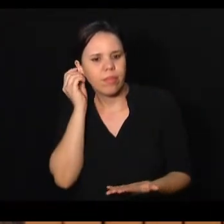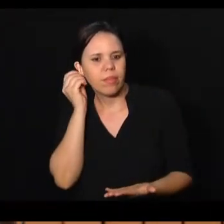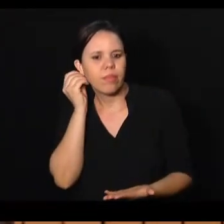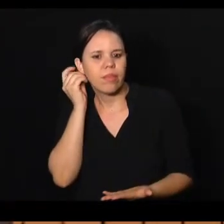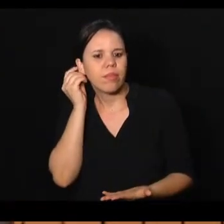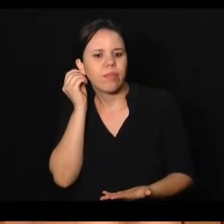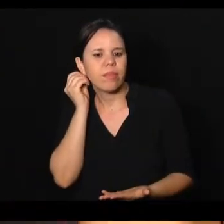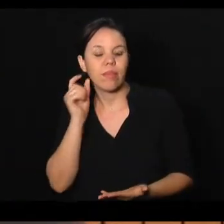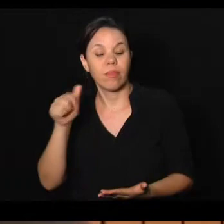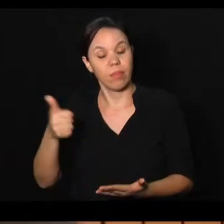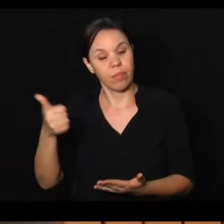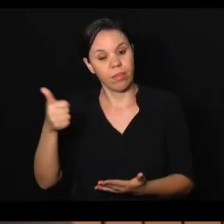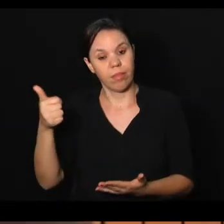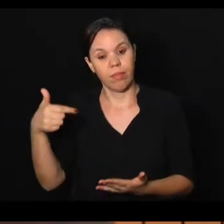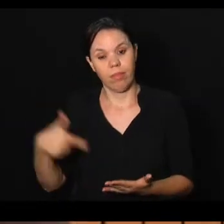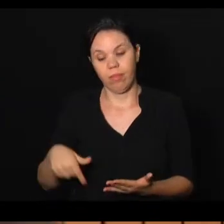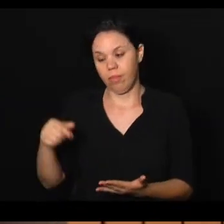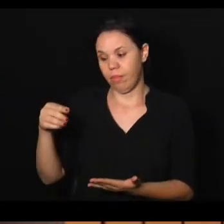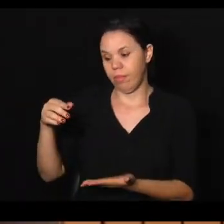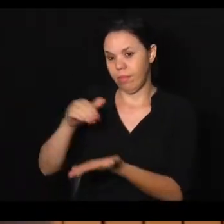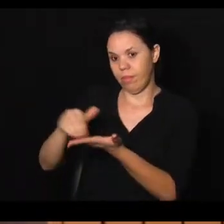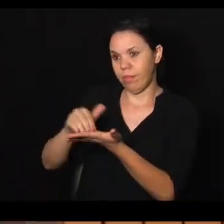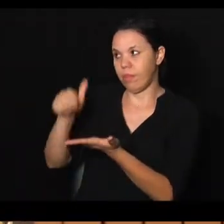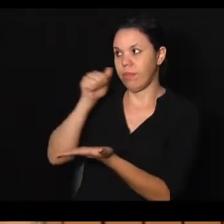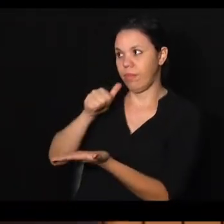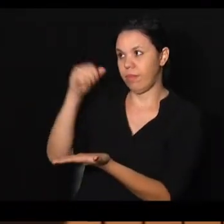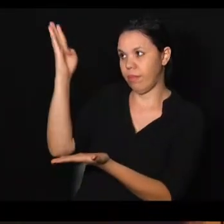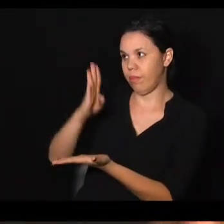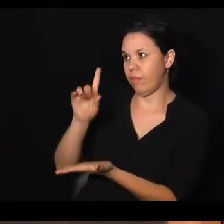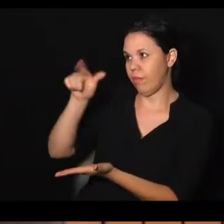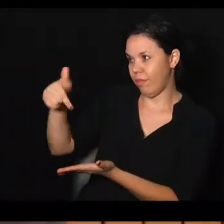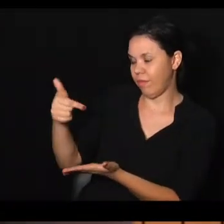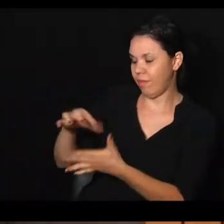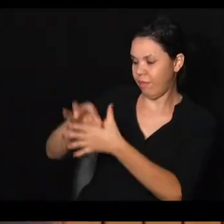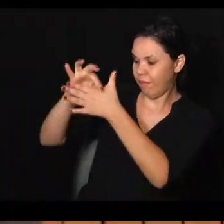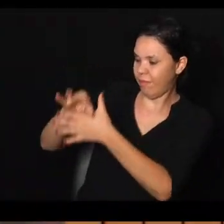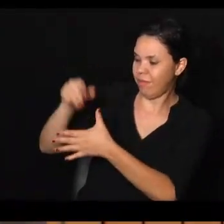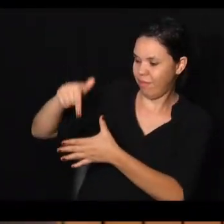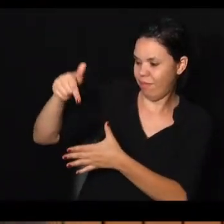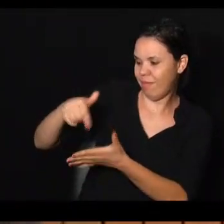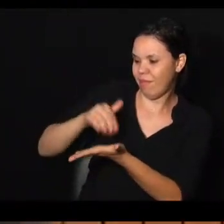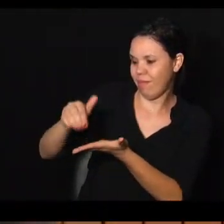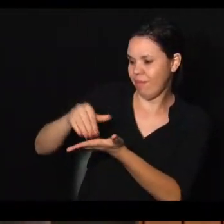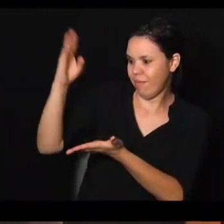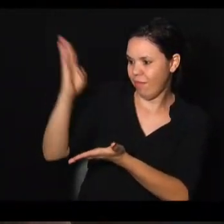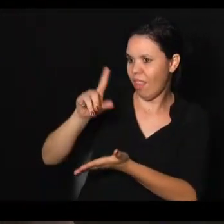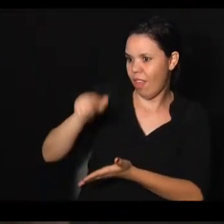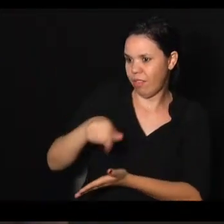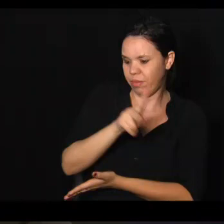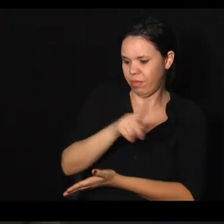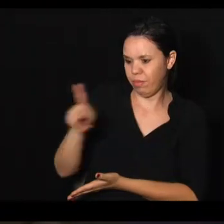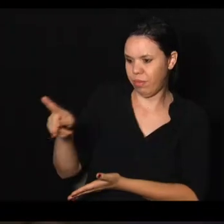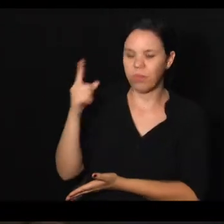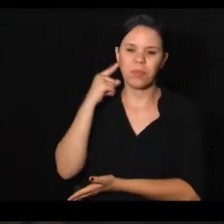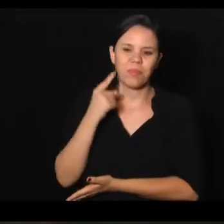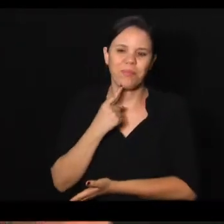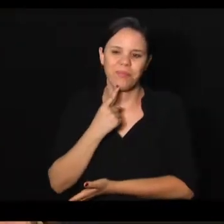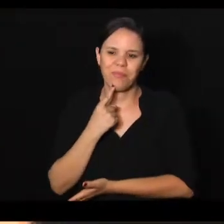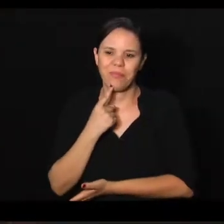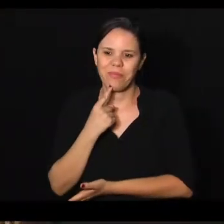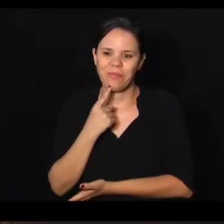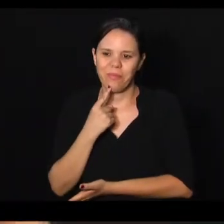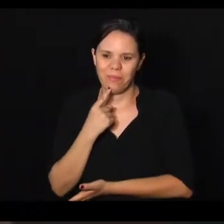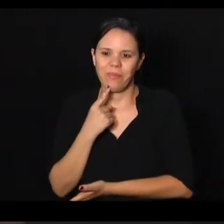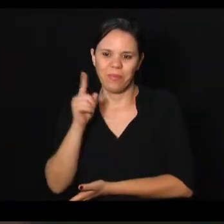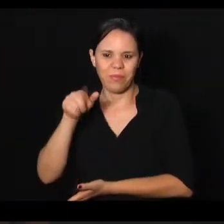vez, é secretária nacional, deputado. Quem conduz essa secretaria é uma professora surda. Pela